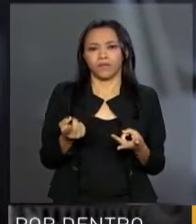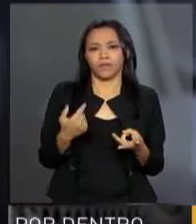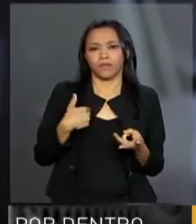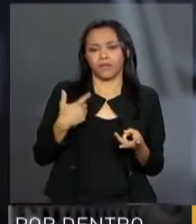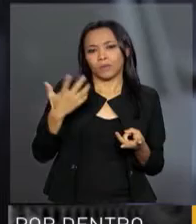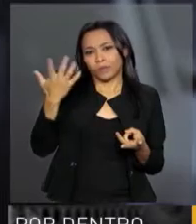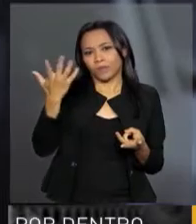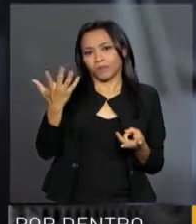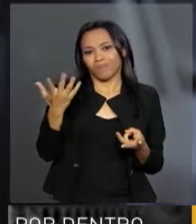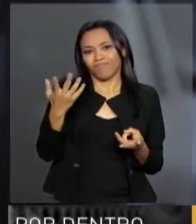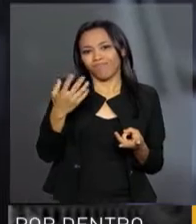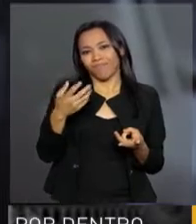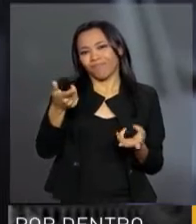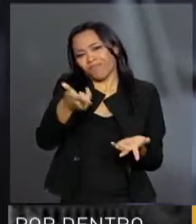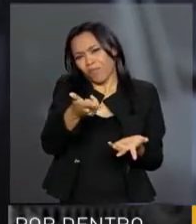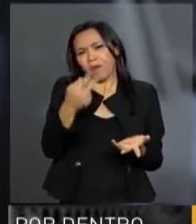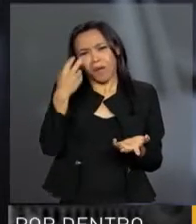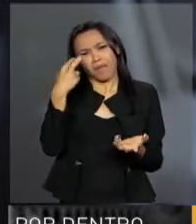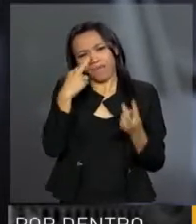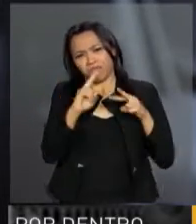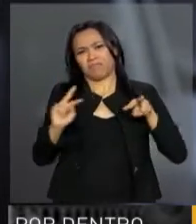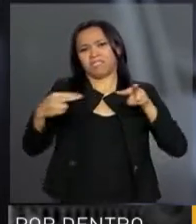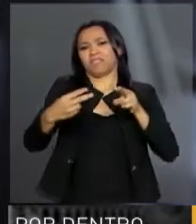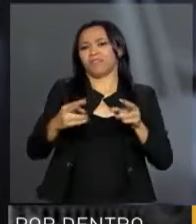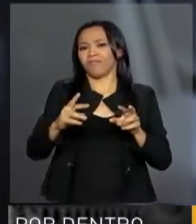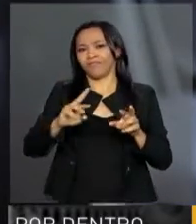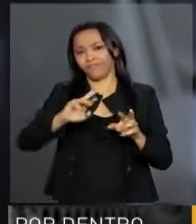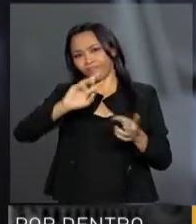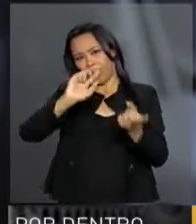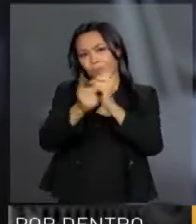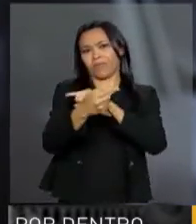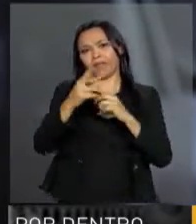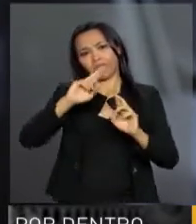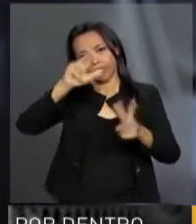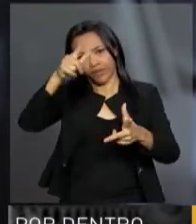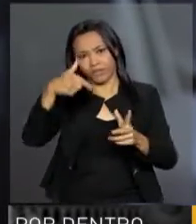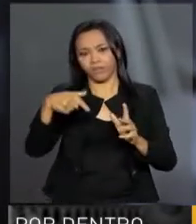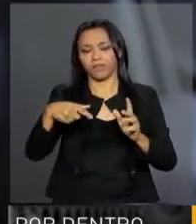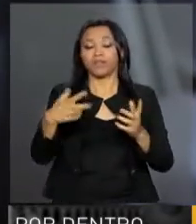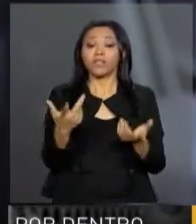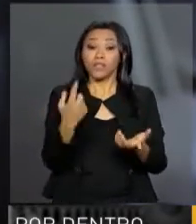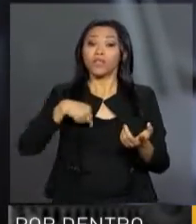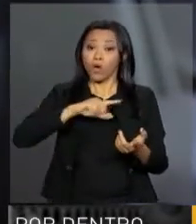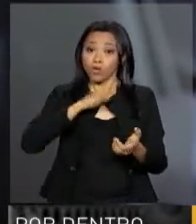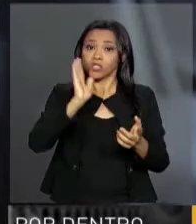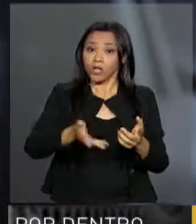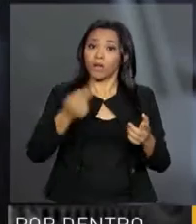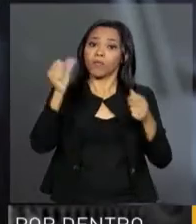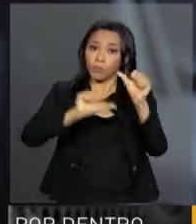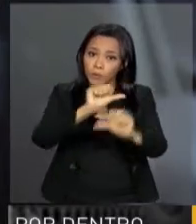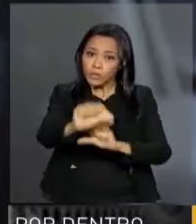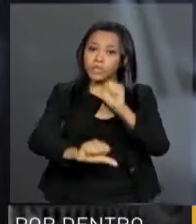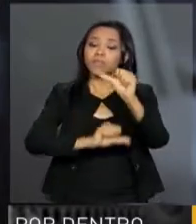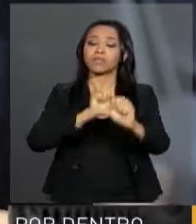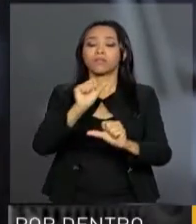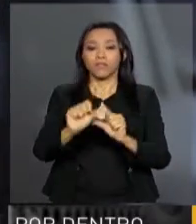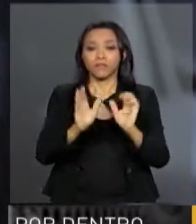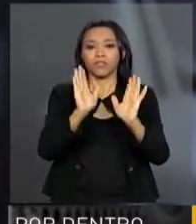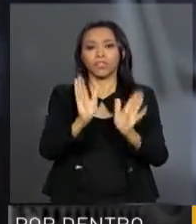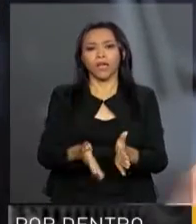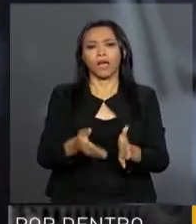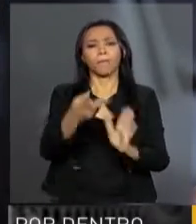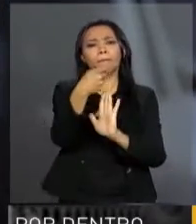colocação para a Lei Rouanet, nós vamos mudar e estamos mudando já a tramitação